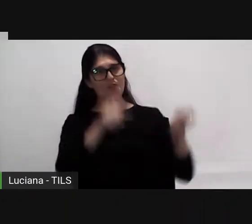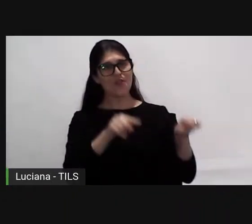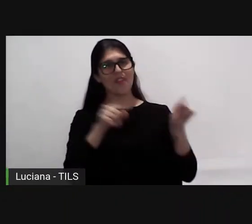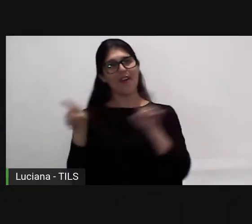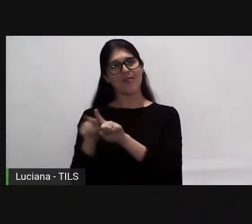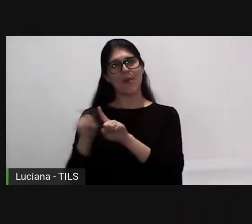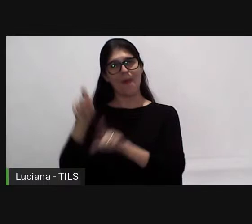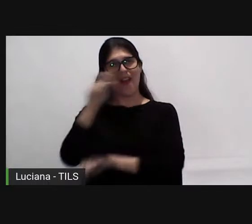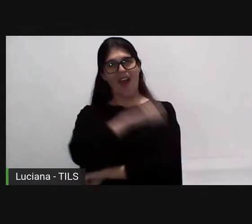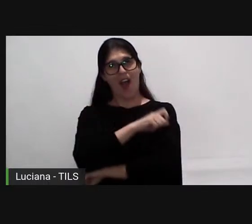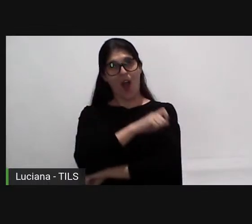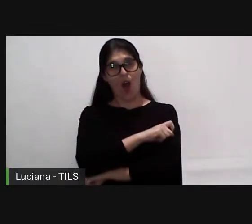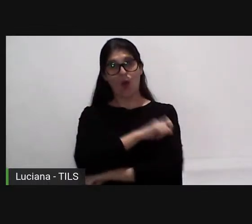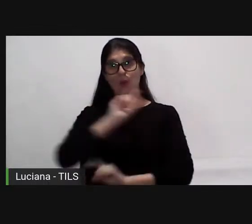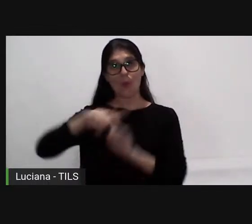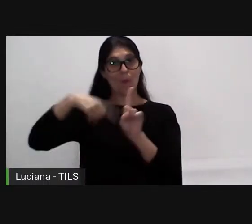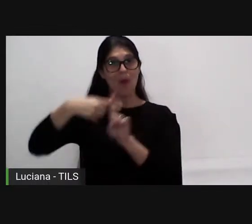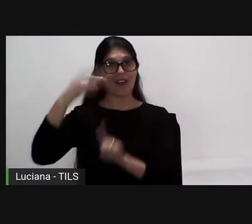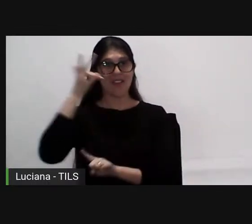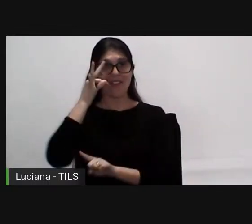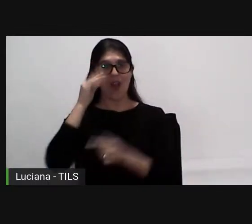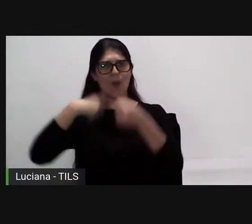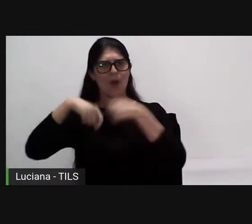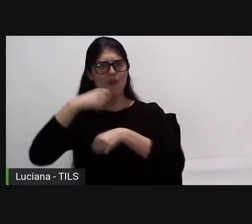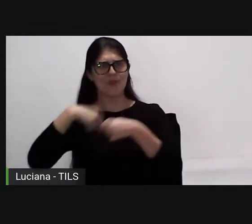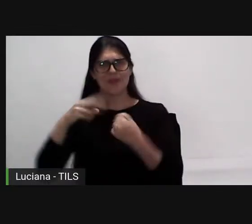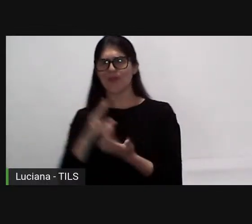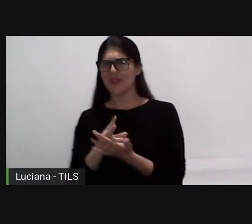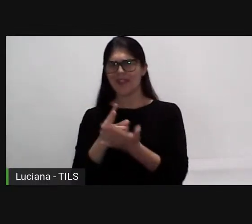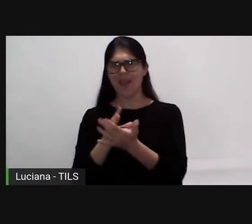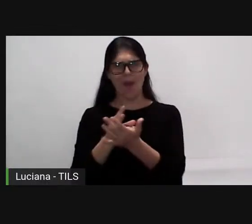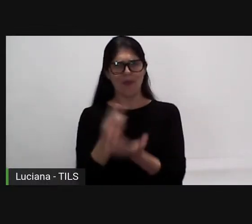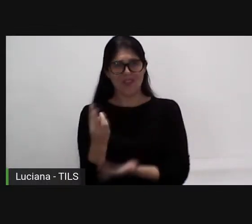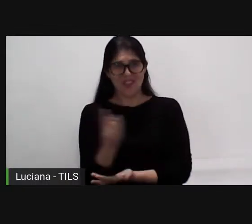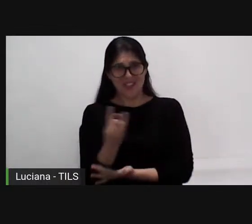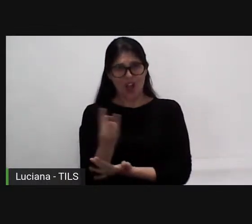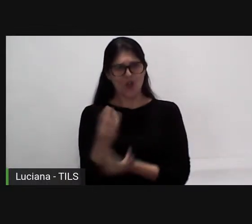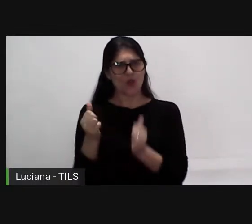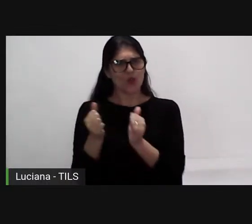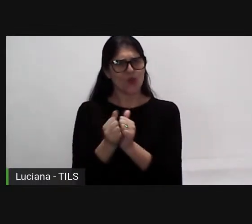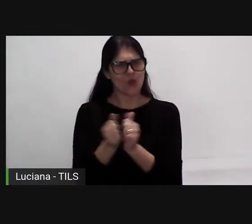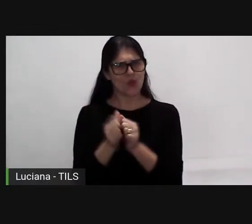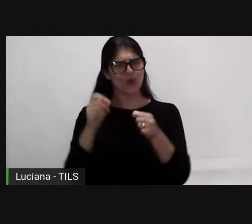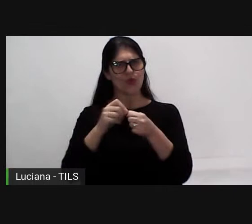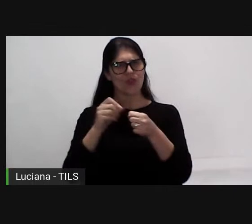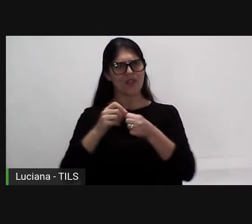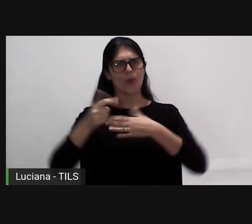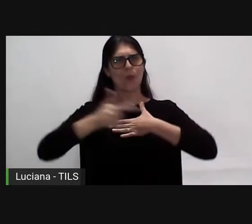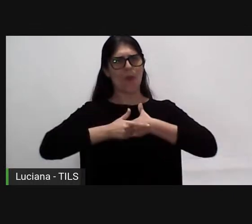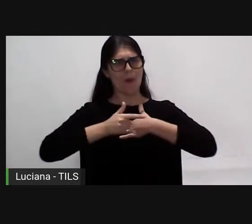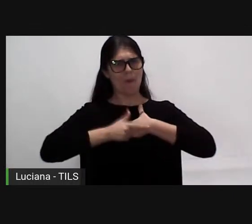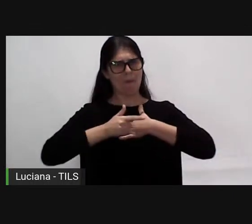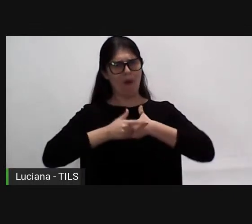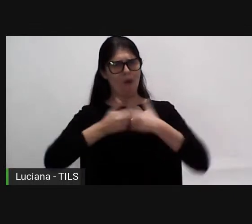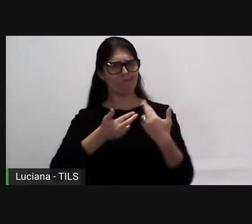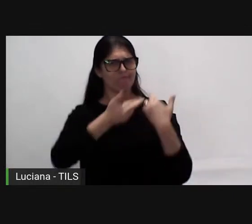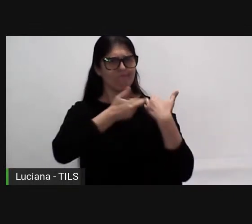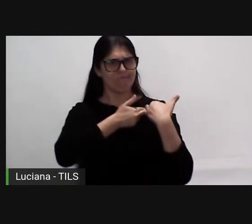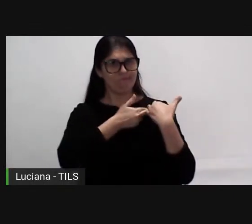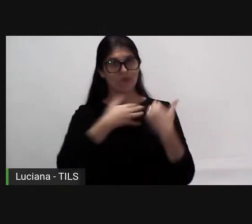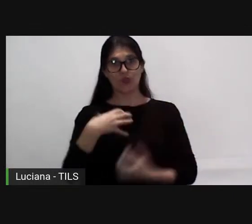os técnicos administrativos sempre estiveram realizando o seu trabalho, né, de forma com